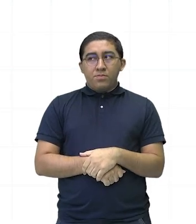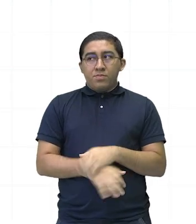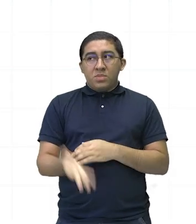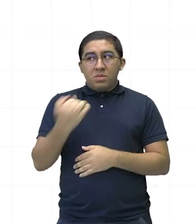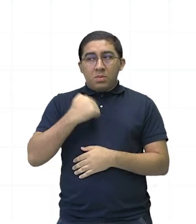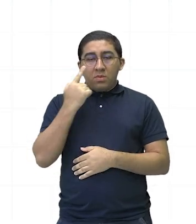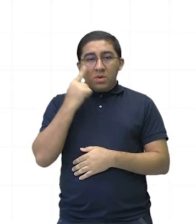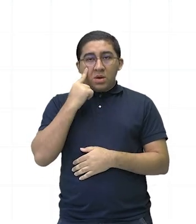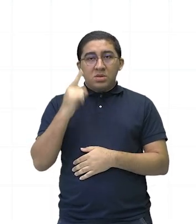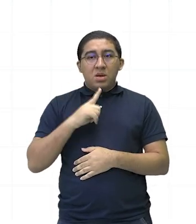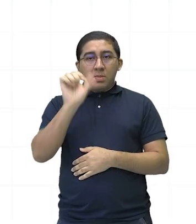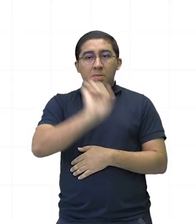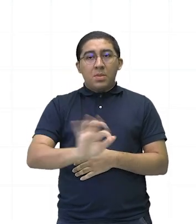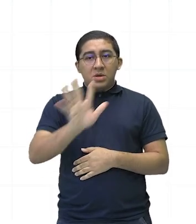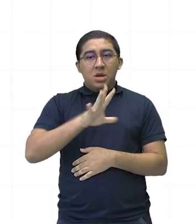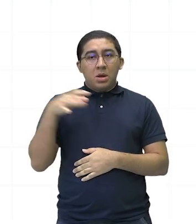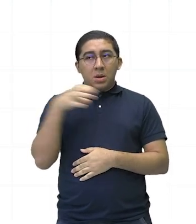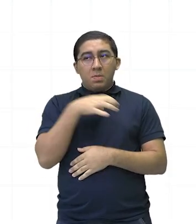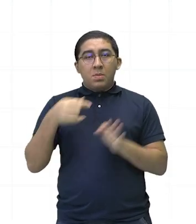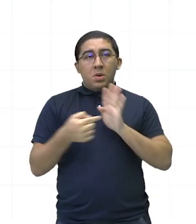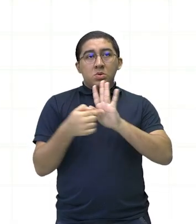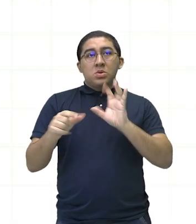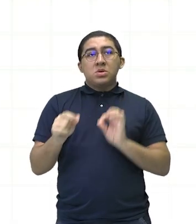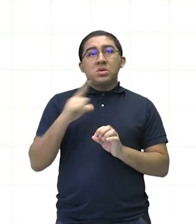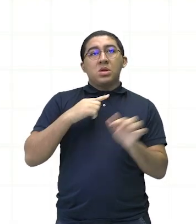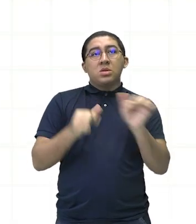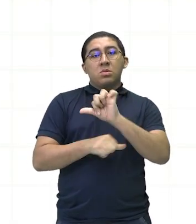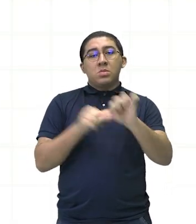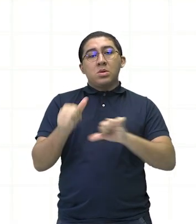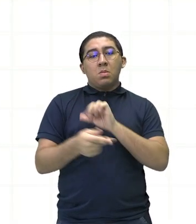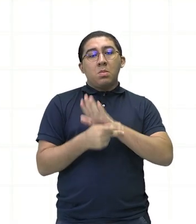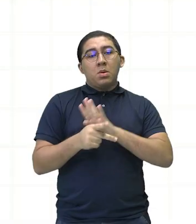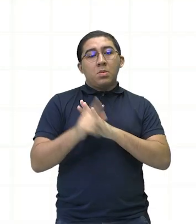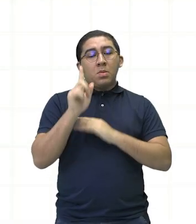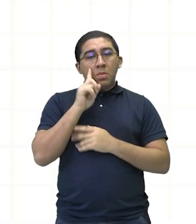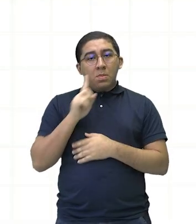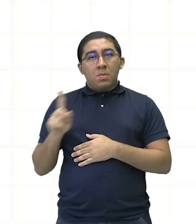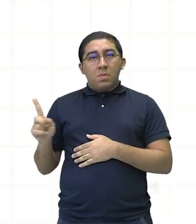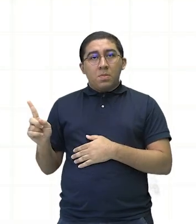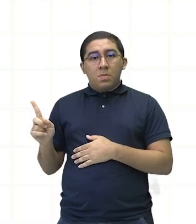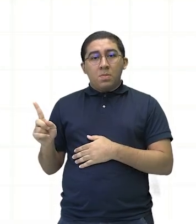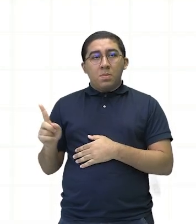Vamos, então, observar aqui uma imagem que nos mostra aí essas transformações